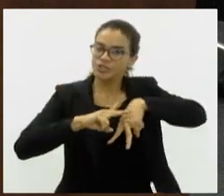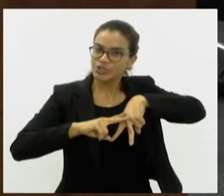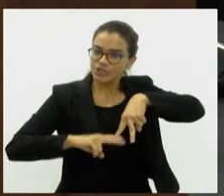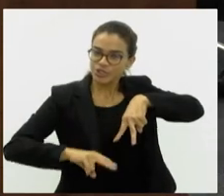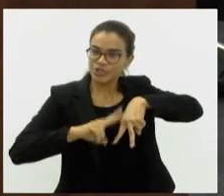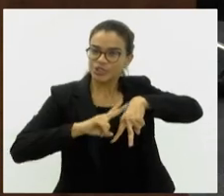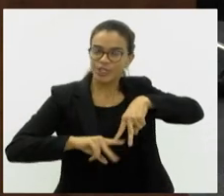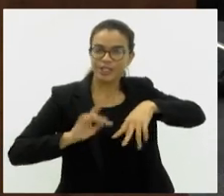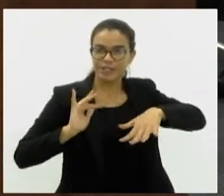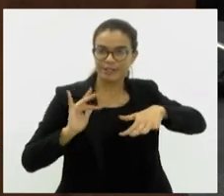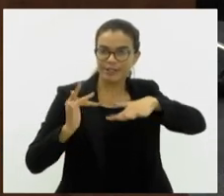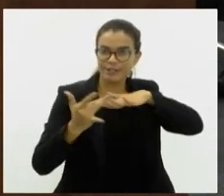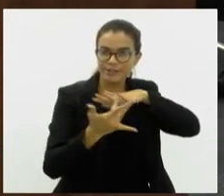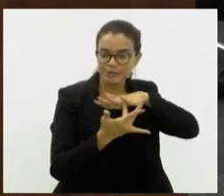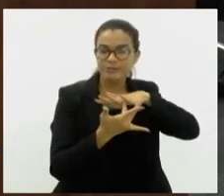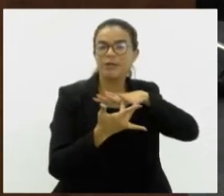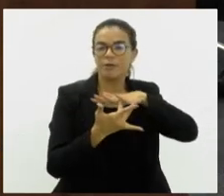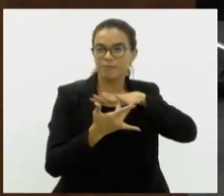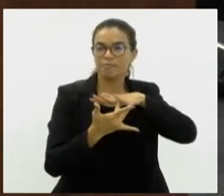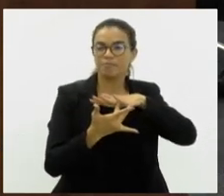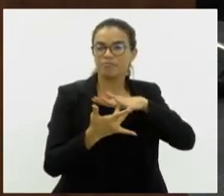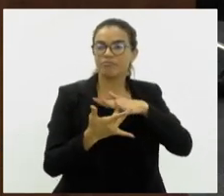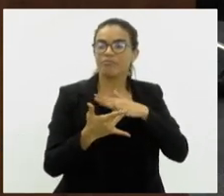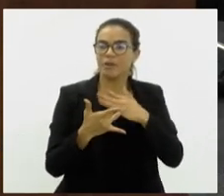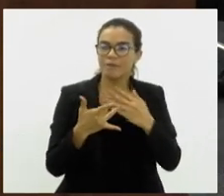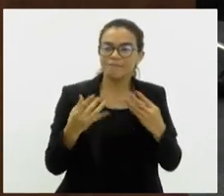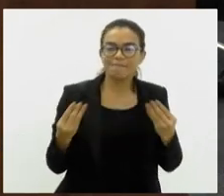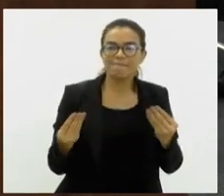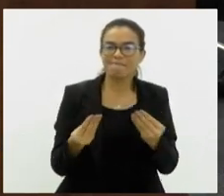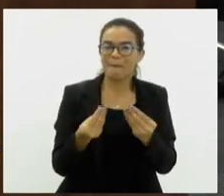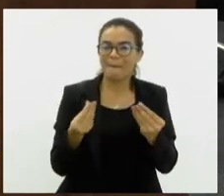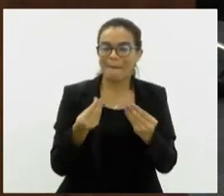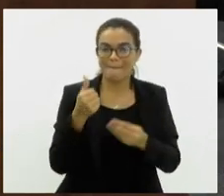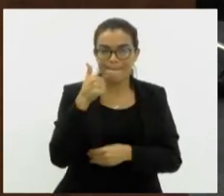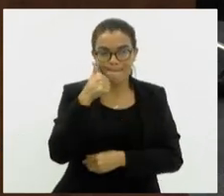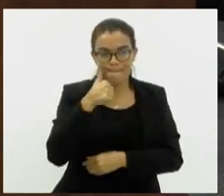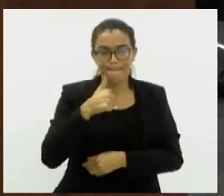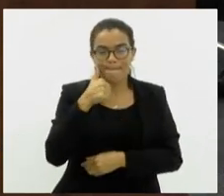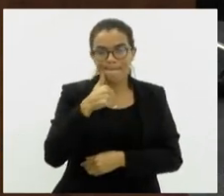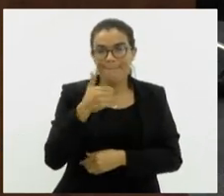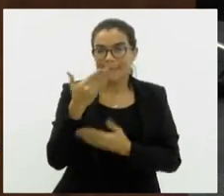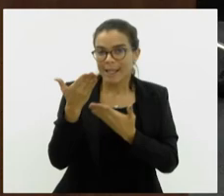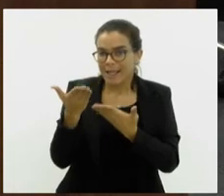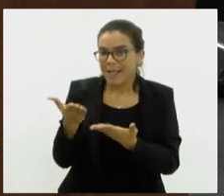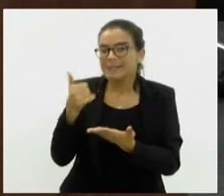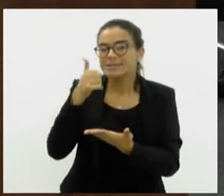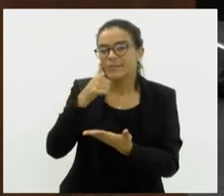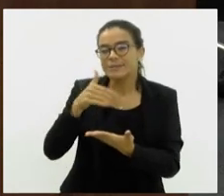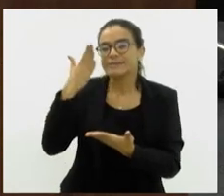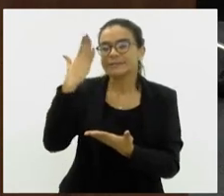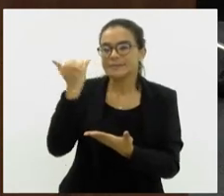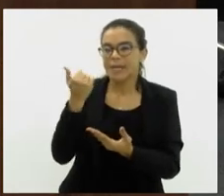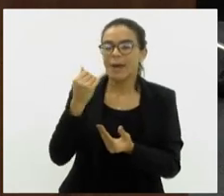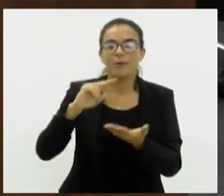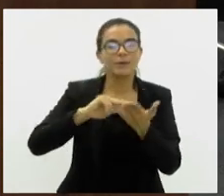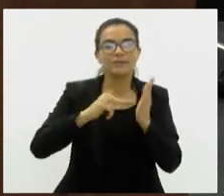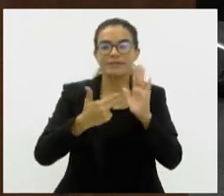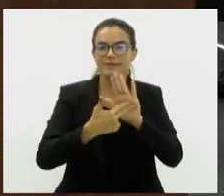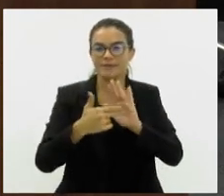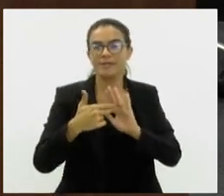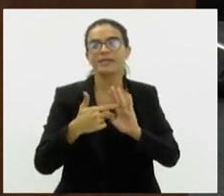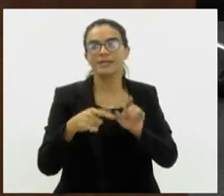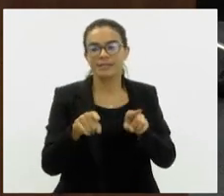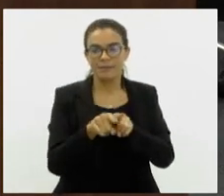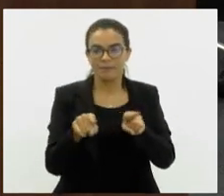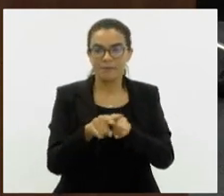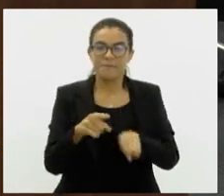da internet, enfim, de toda uma situação delicada para as mulheres, a senhora sabe o quanto que isso representa também